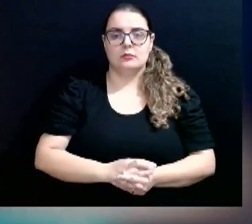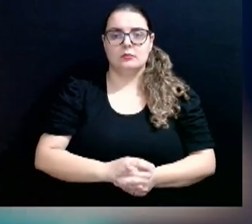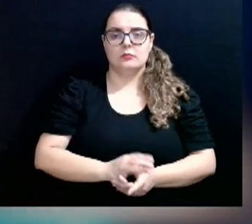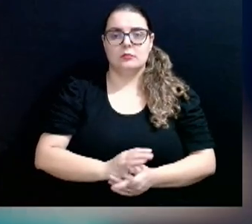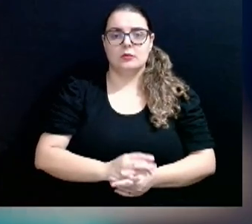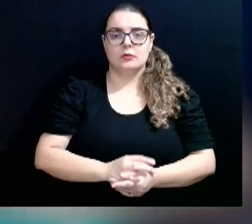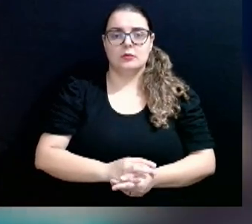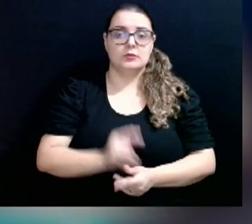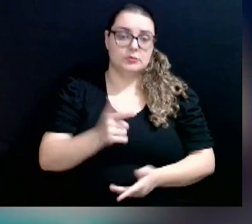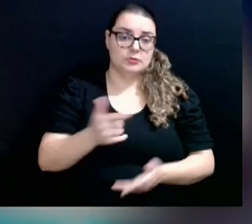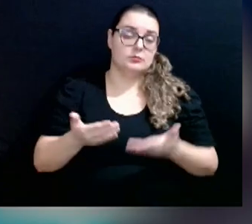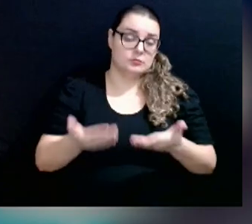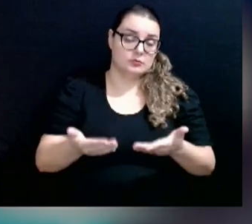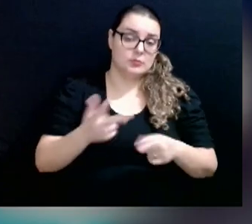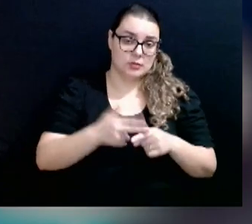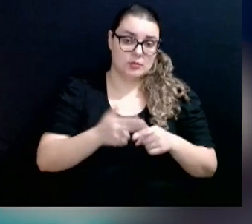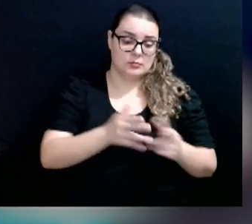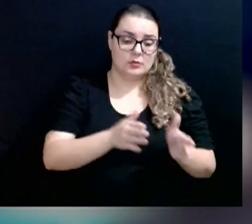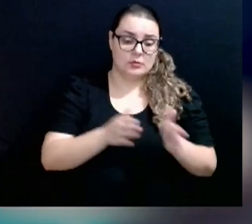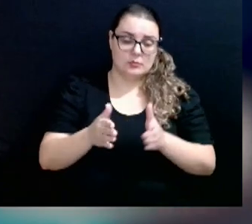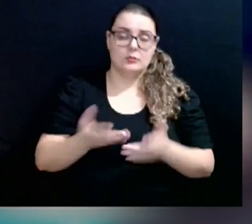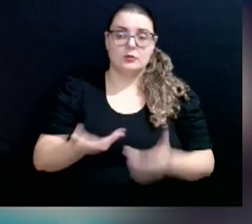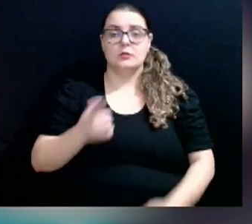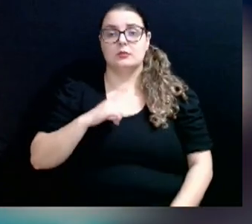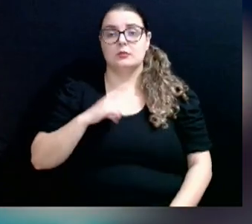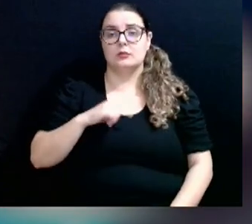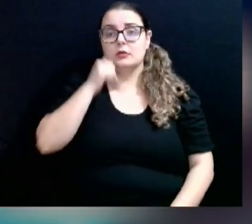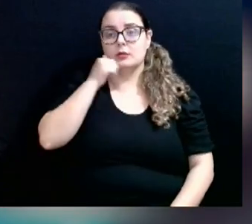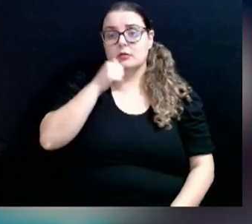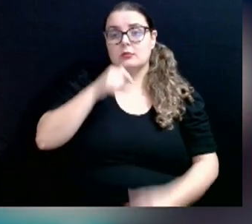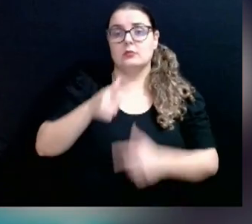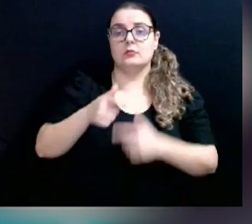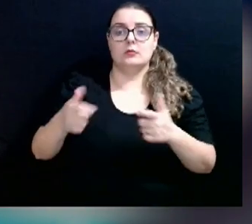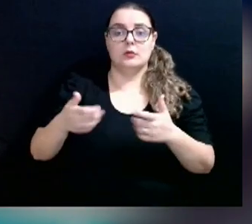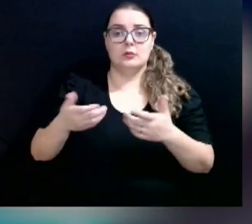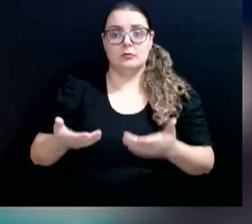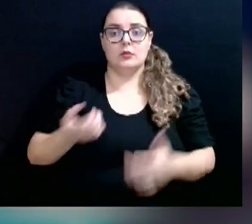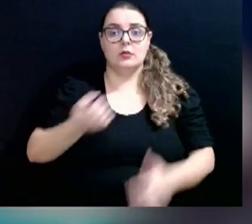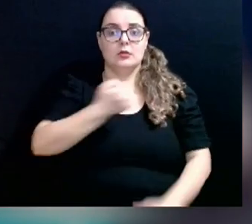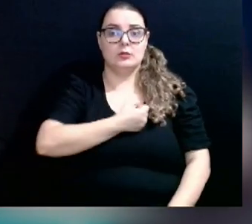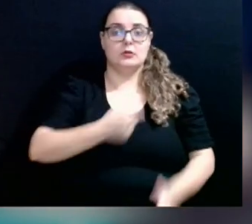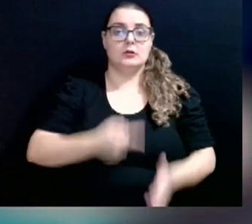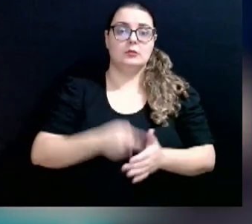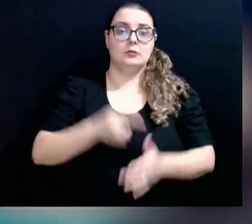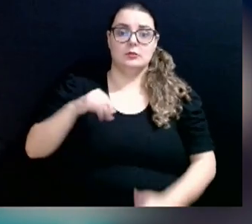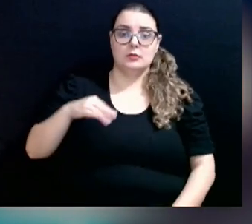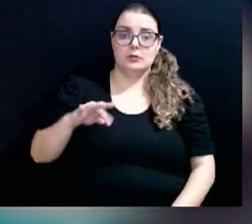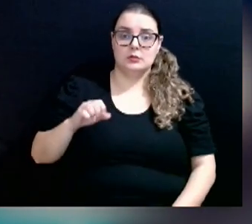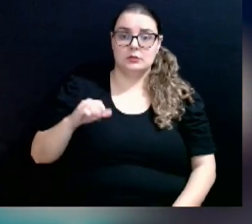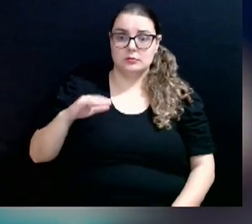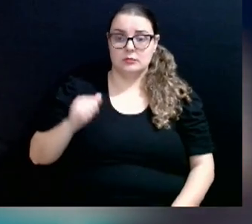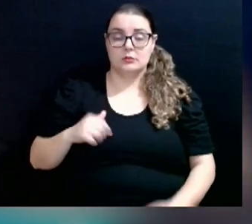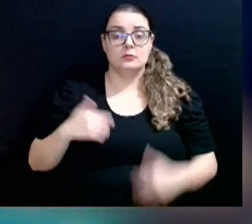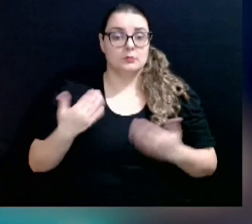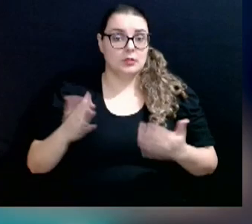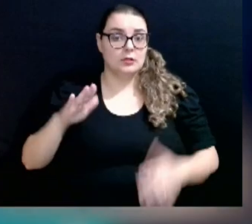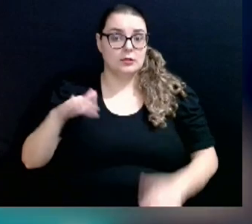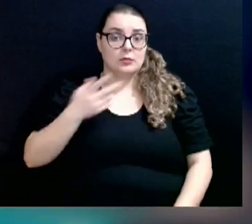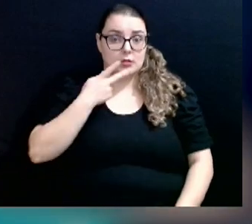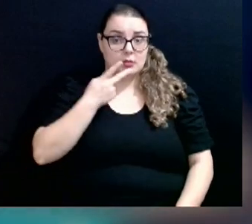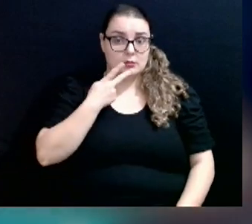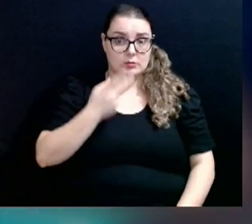essa questão que as mulheres já aumentou muito o número na primeira instância. Mas, quando a gente já fala das